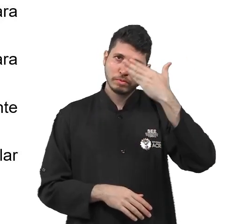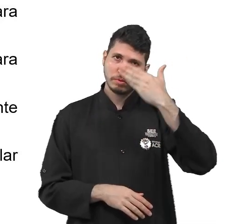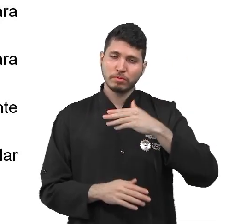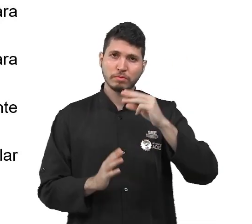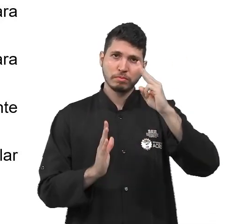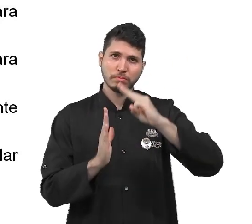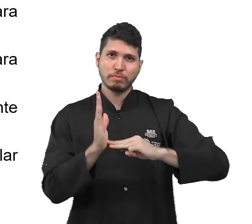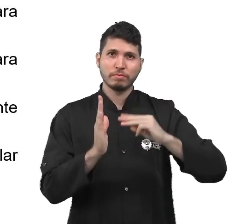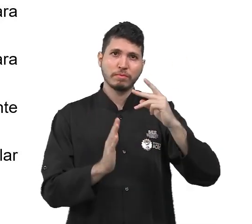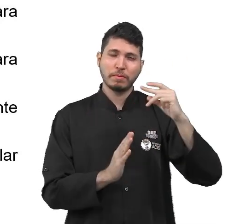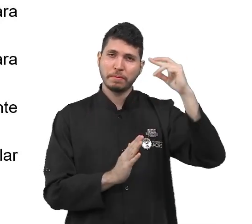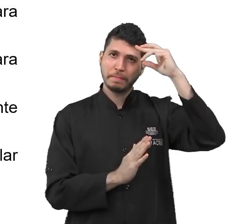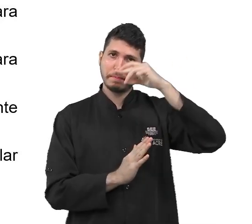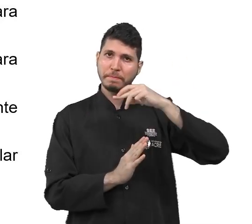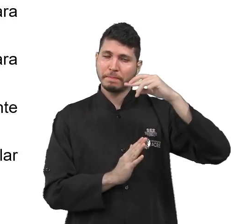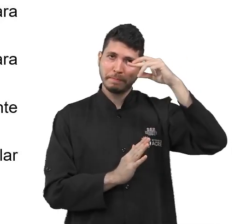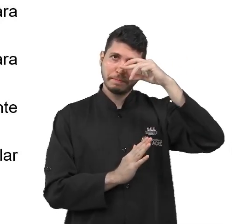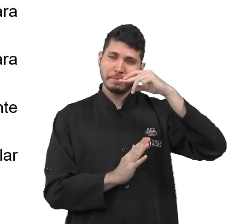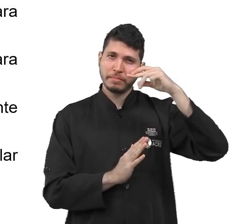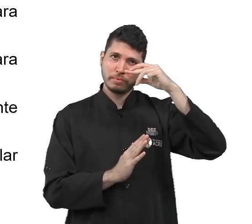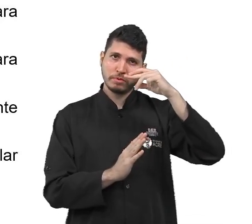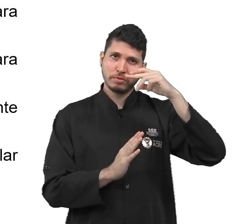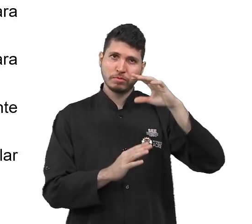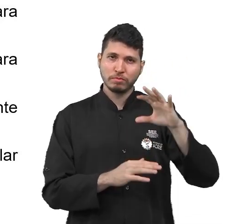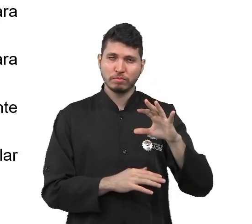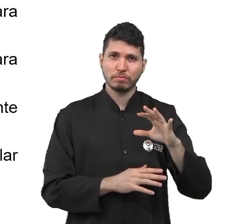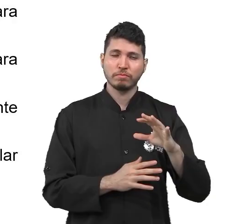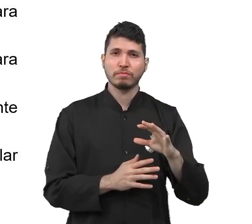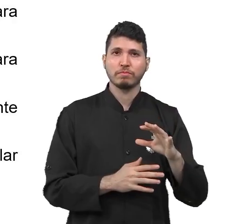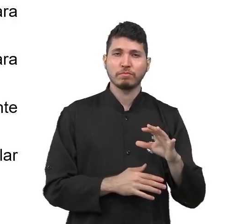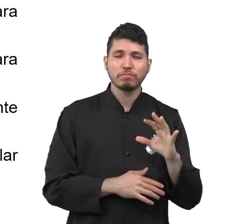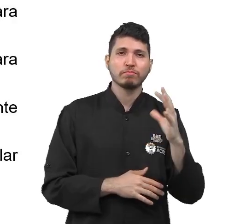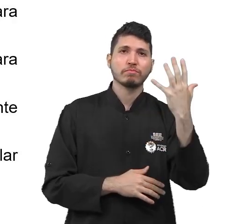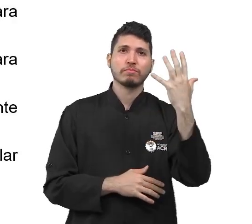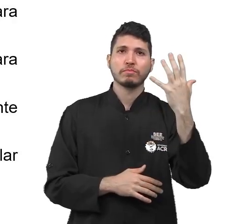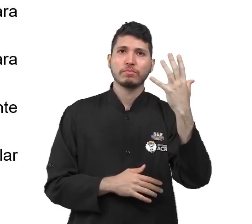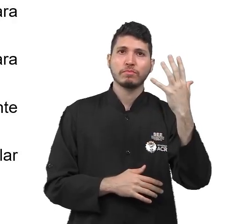observacional, baseia-se na observação de fenômenos sem